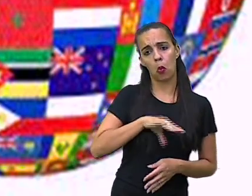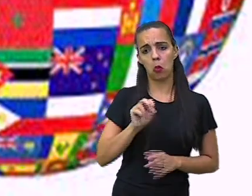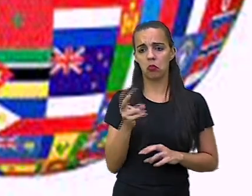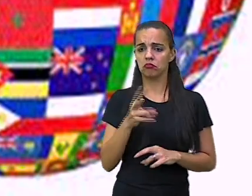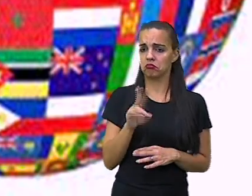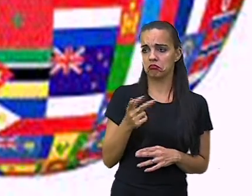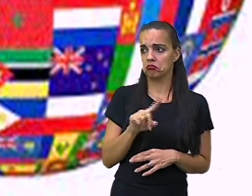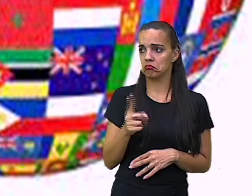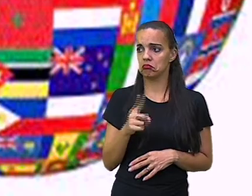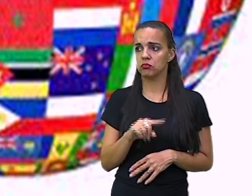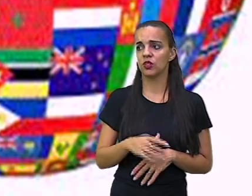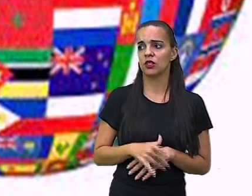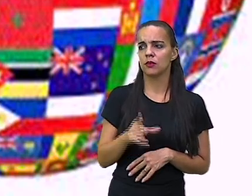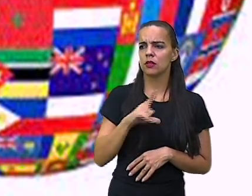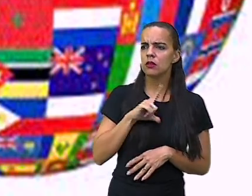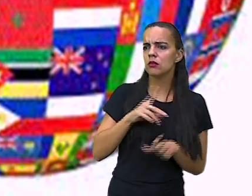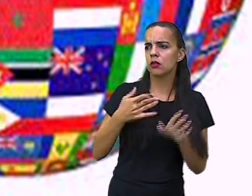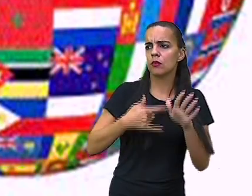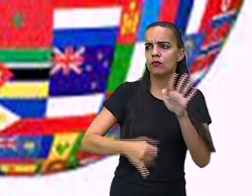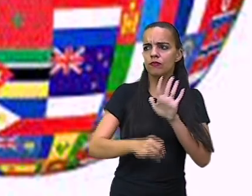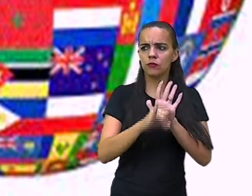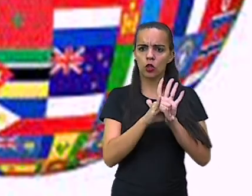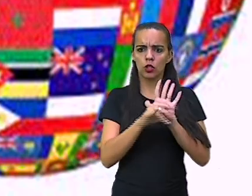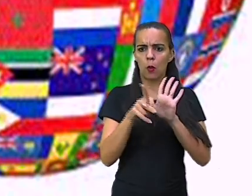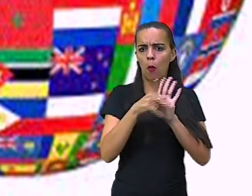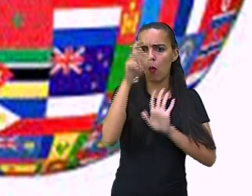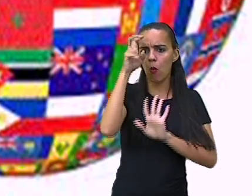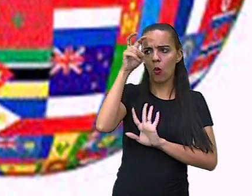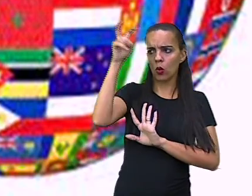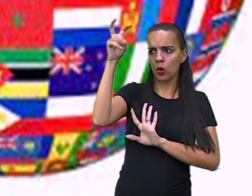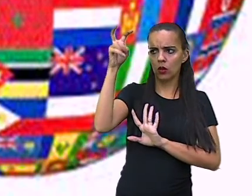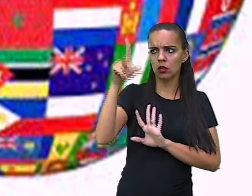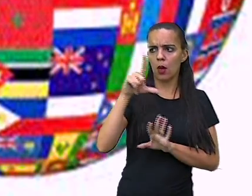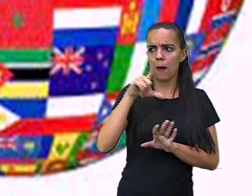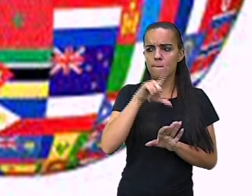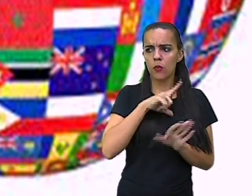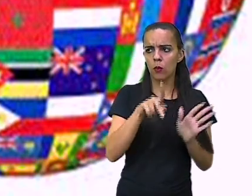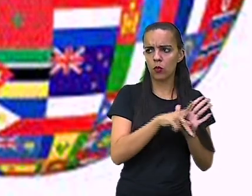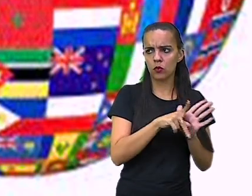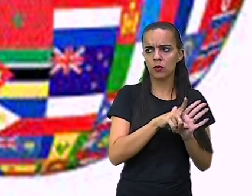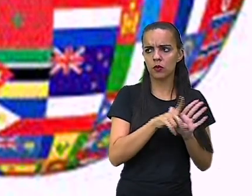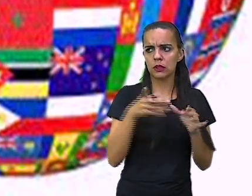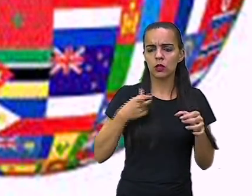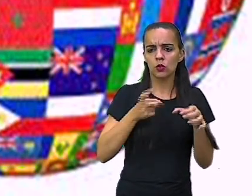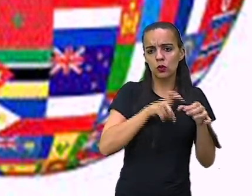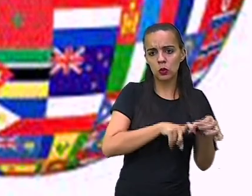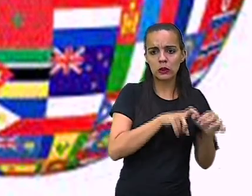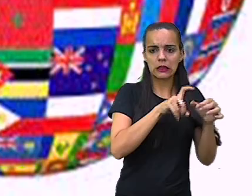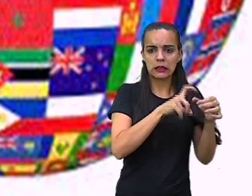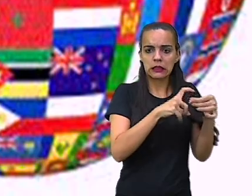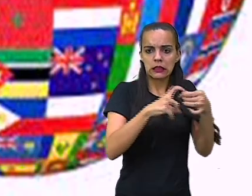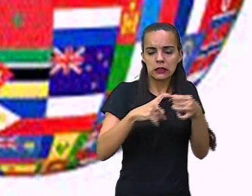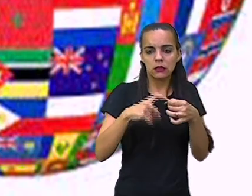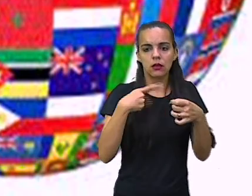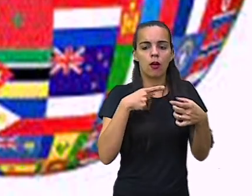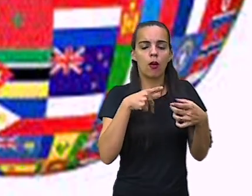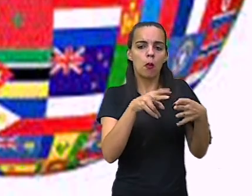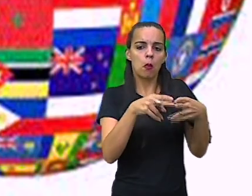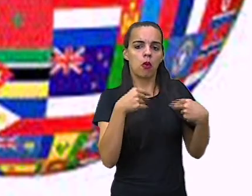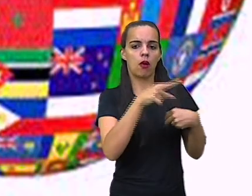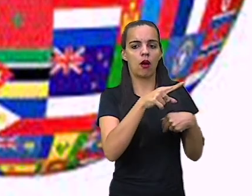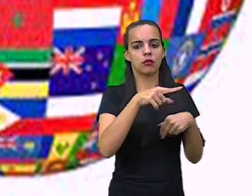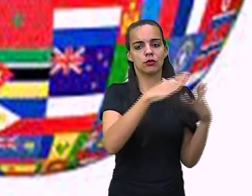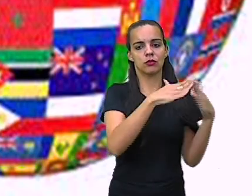nós somos uma identidade, nós temos uma cultura diferenciada dos nossos vizinhos, dos nossos irmãos. Então, quando se